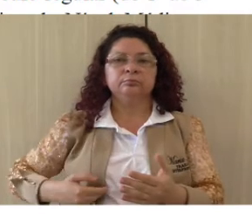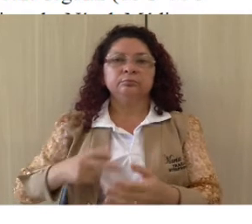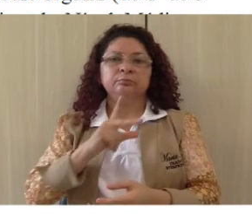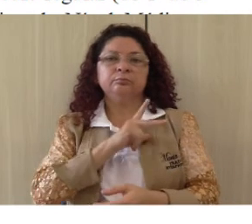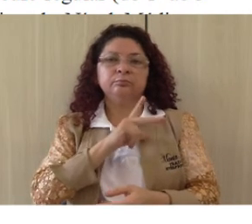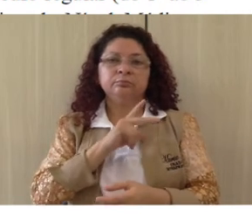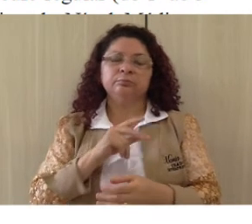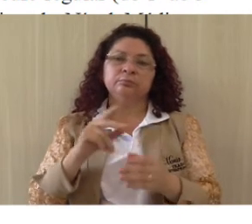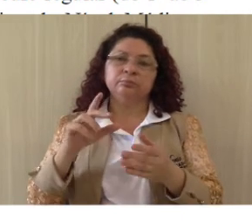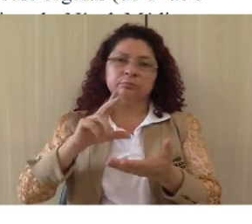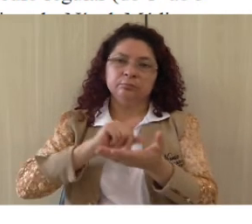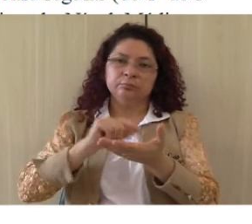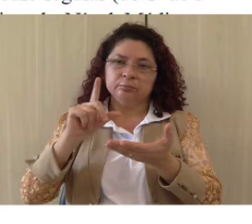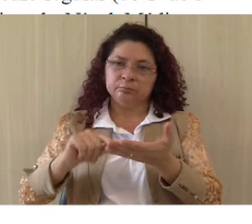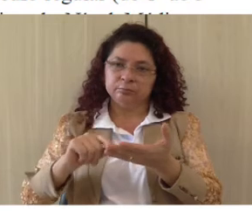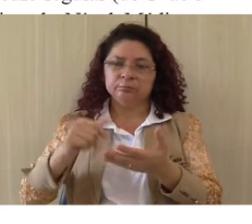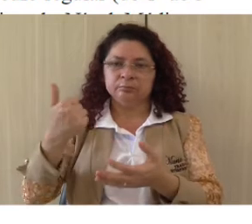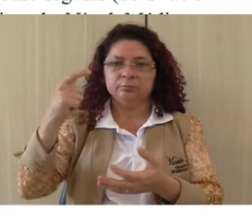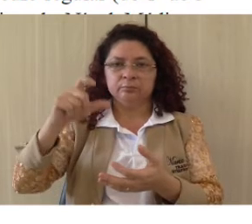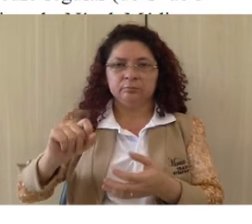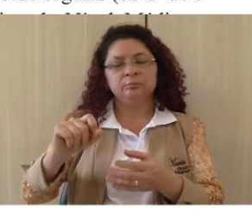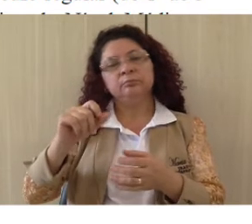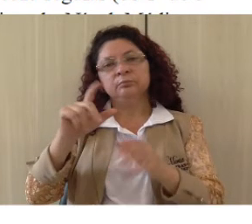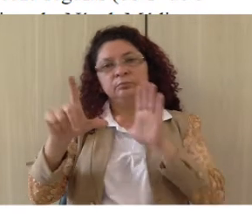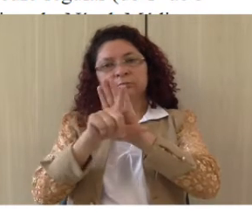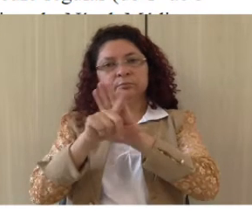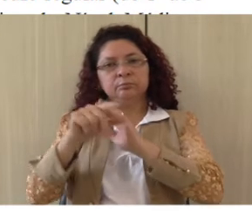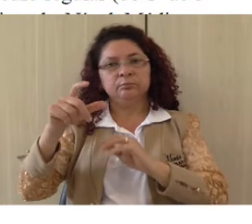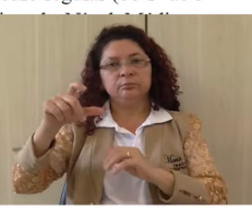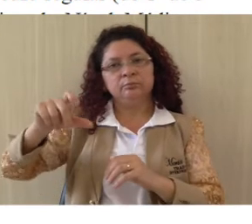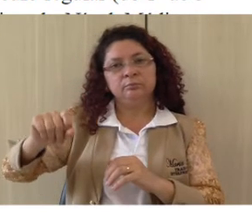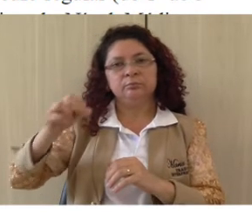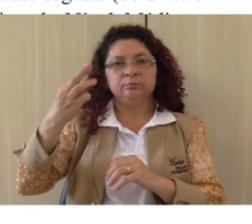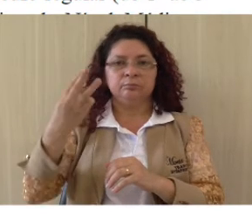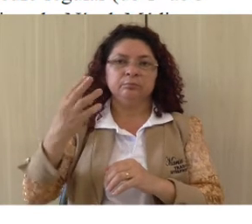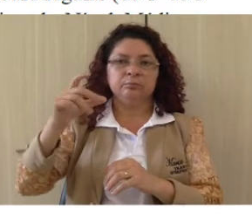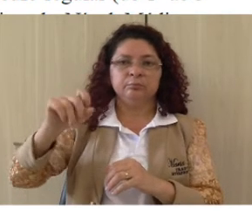definida no artigo 19, inciso 1, da Lei nº